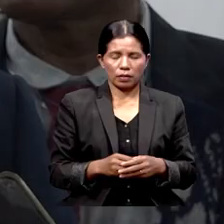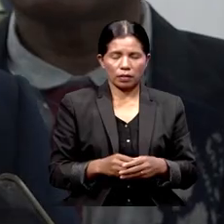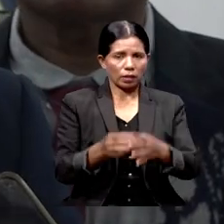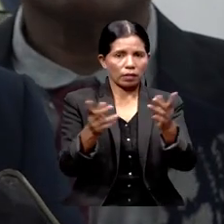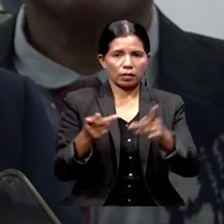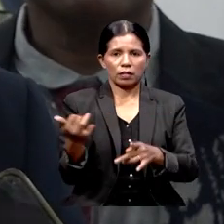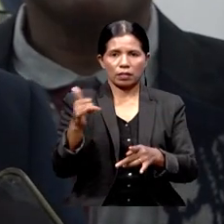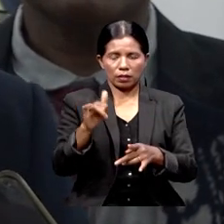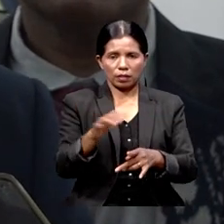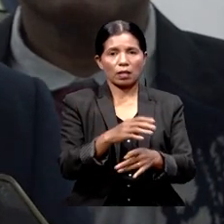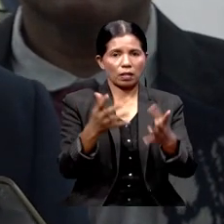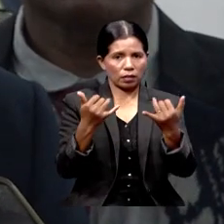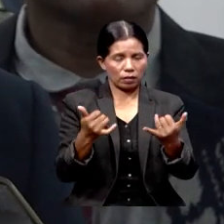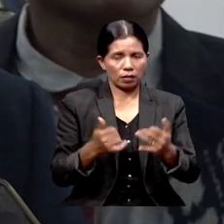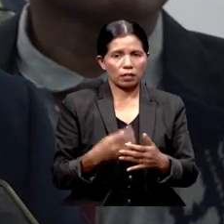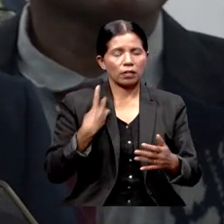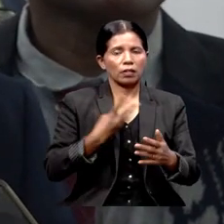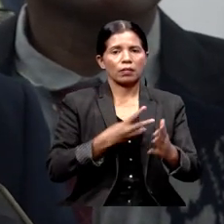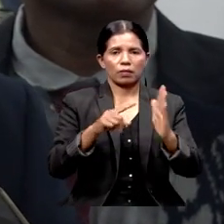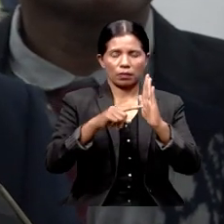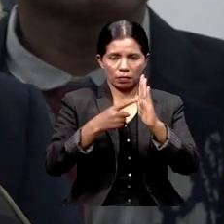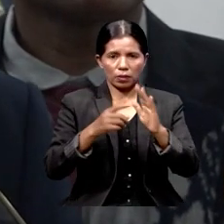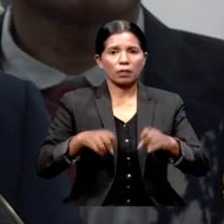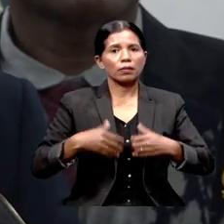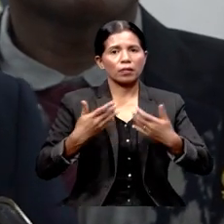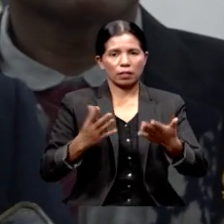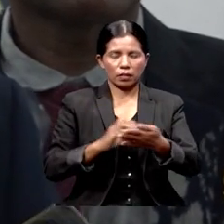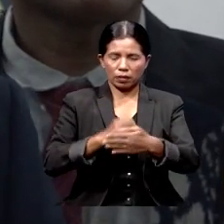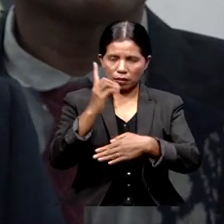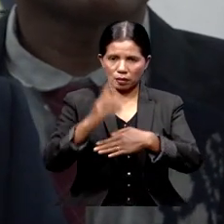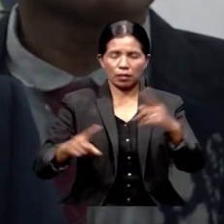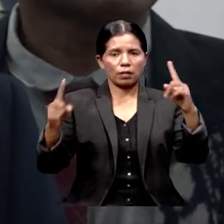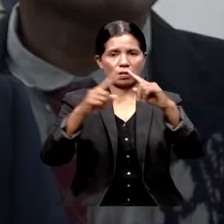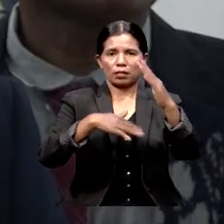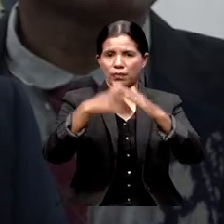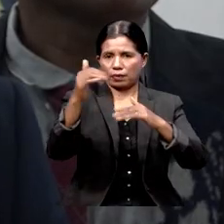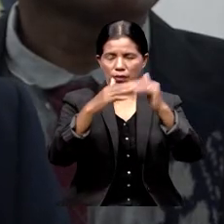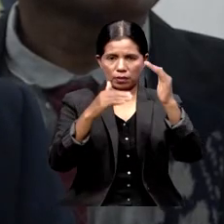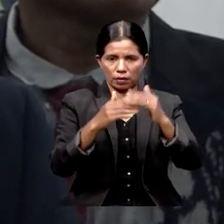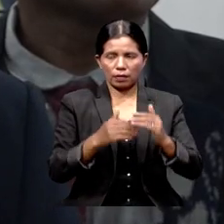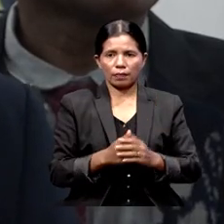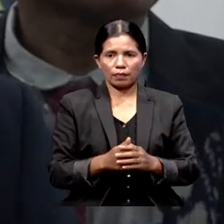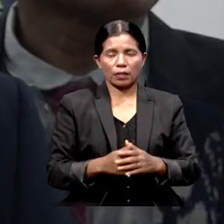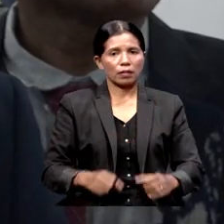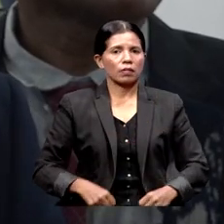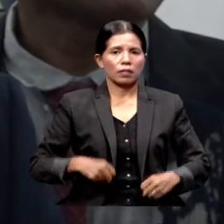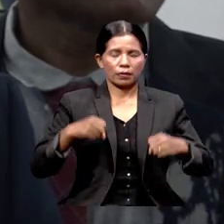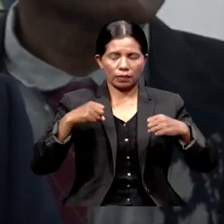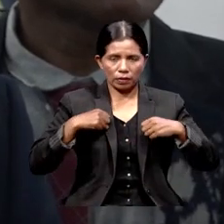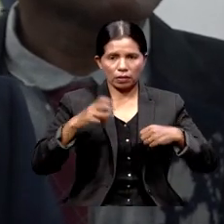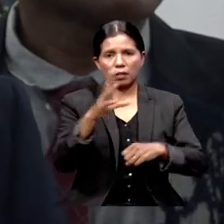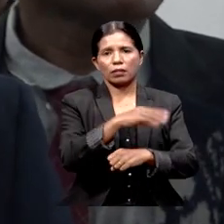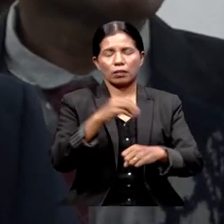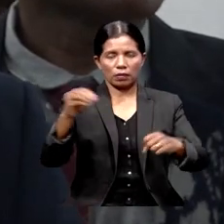que agora ita hahu o insato desenvolve leleu ba infraestrutura, saúde,